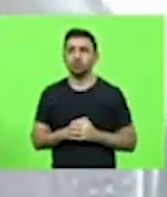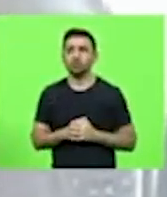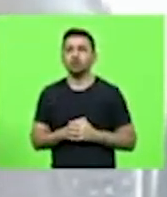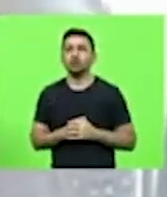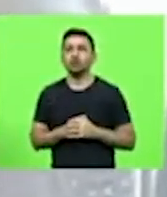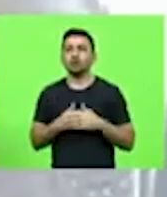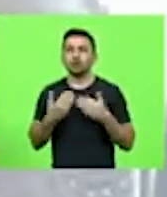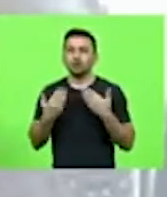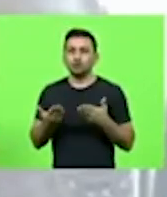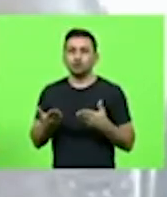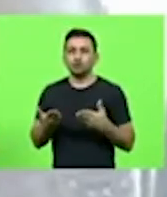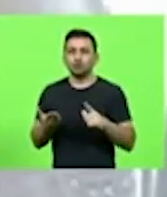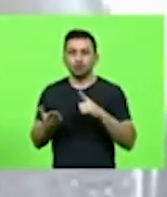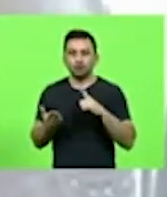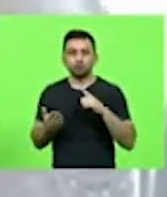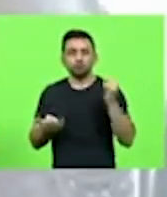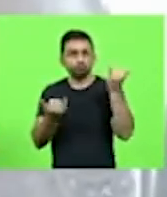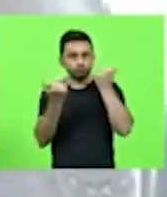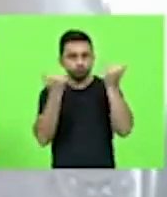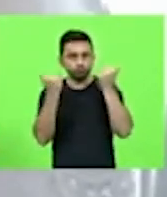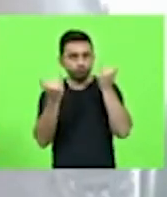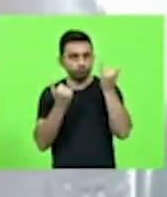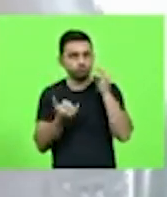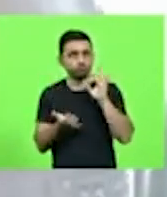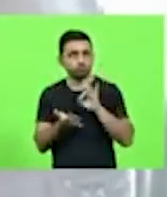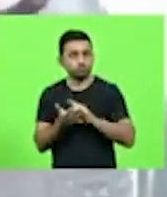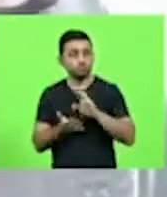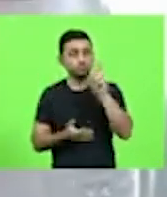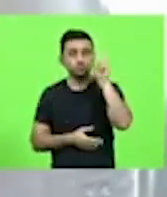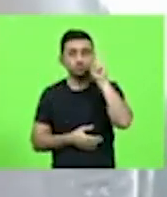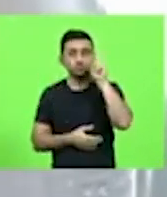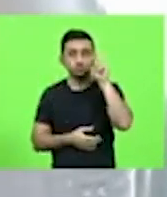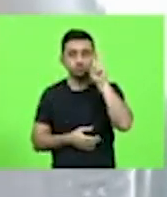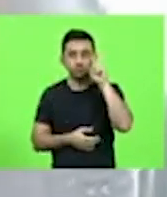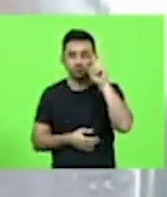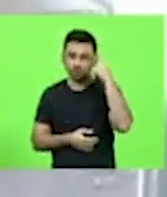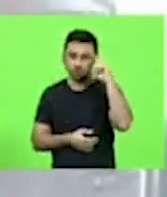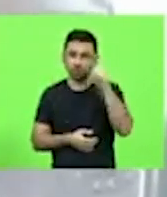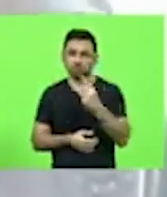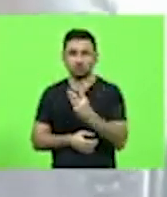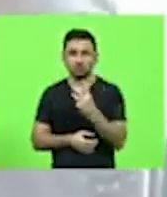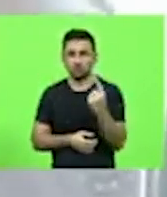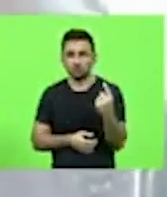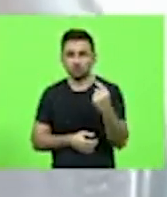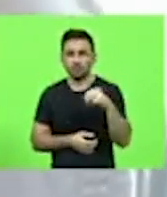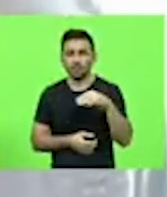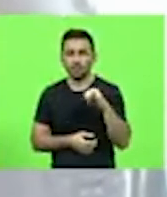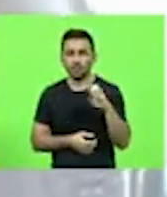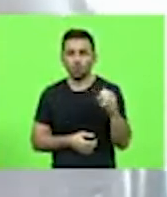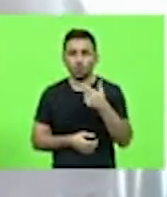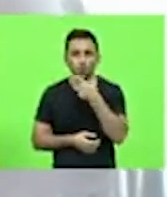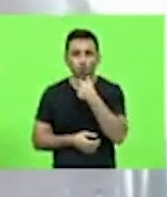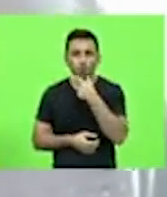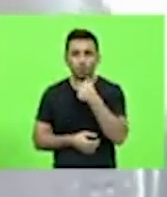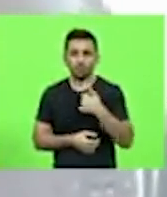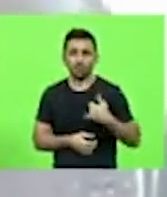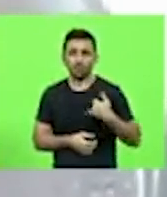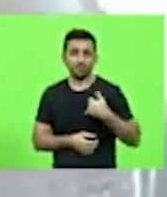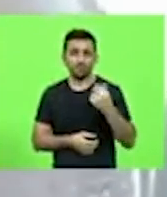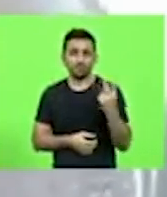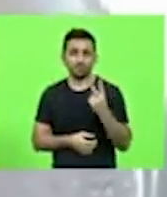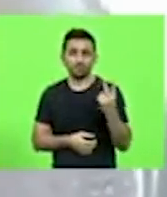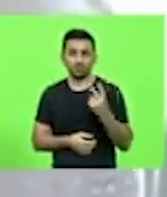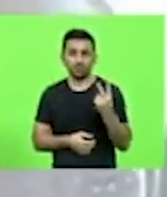Conforme as informações oficiais, na segunda-feira, dia 31 de maio, um homem de 22 anos